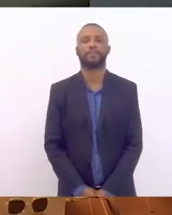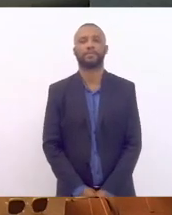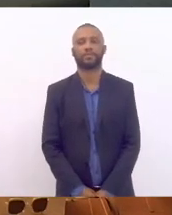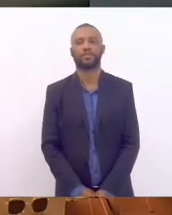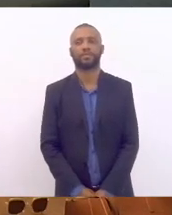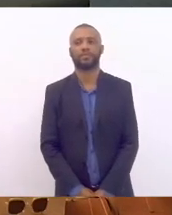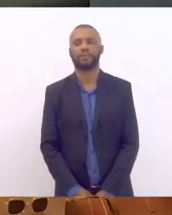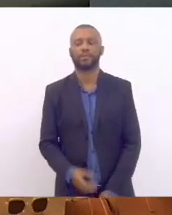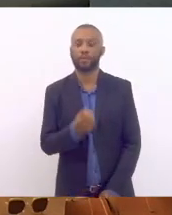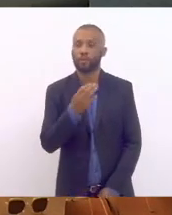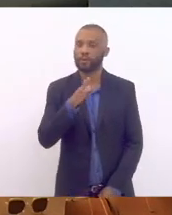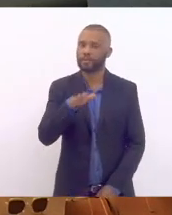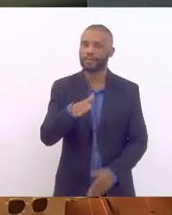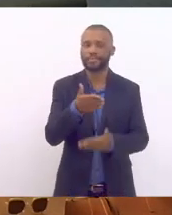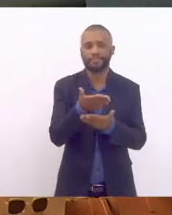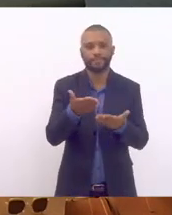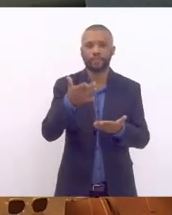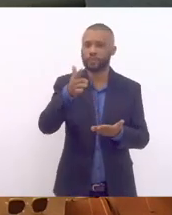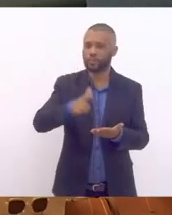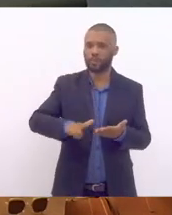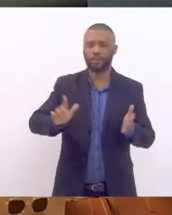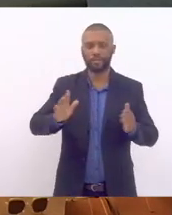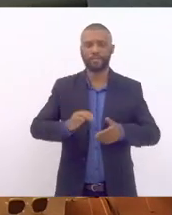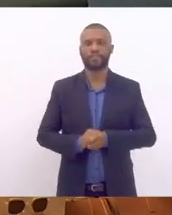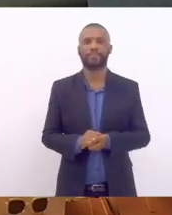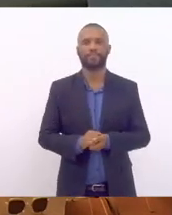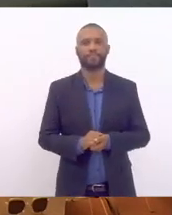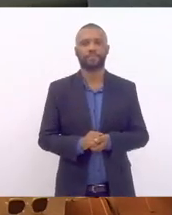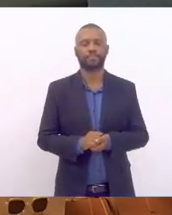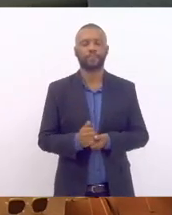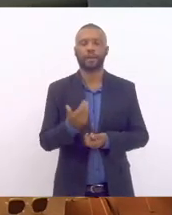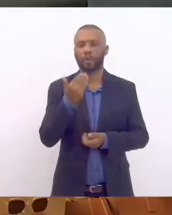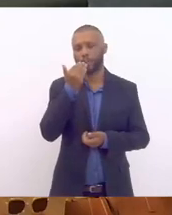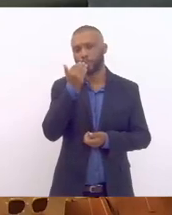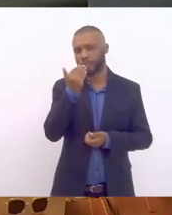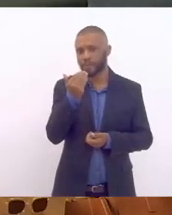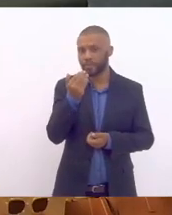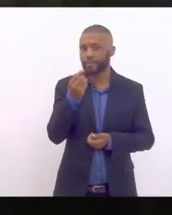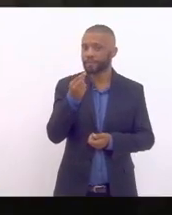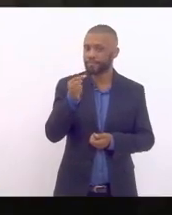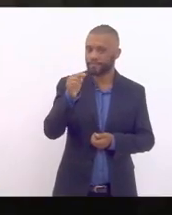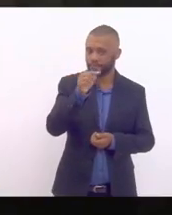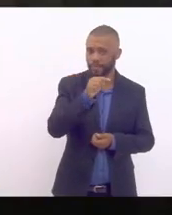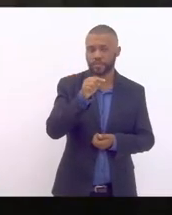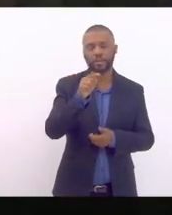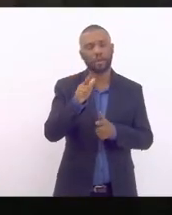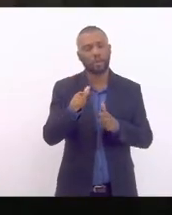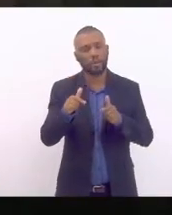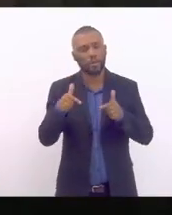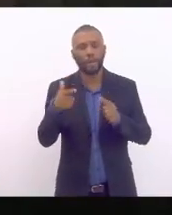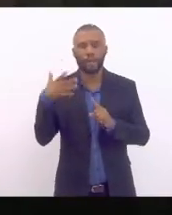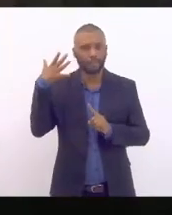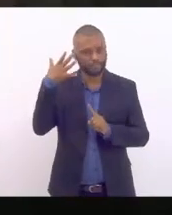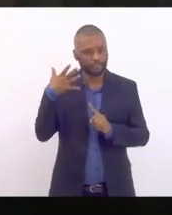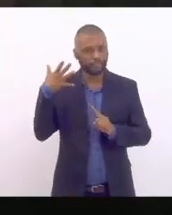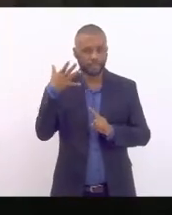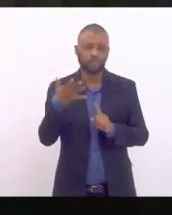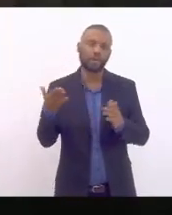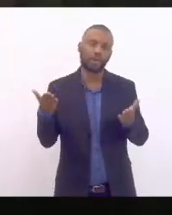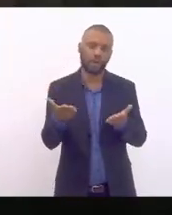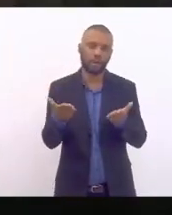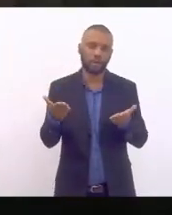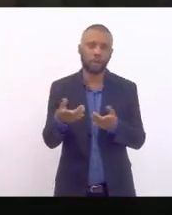é bem boa tarde novamente Eu solicitei fazer essa intervenção agora porque